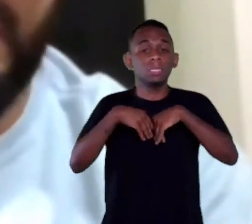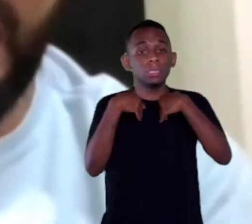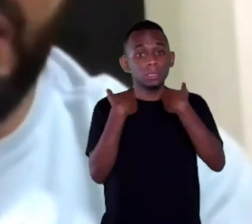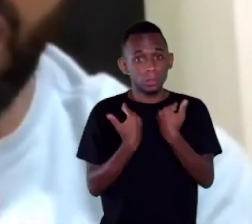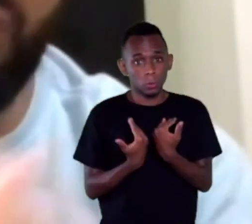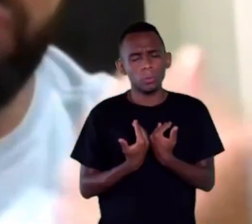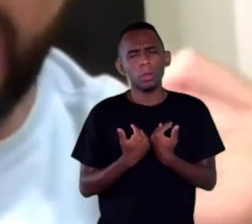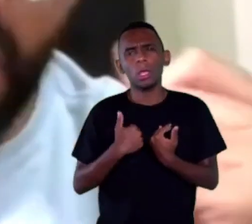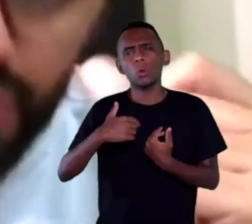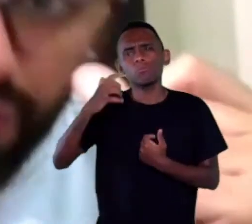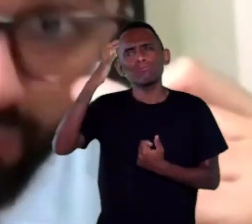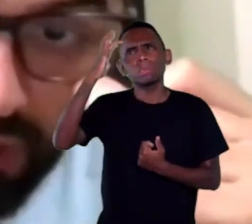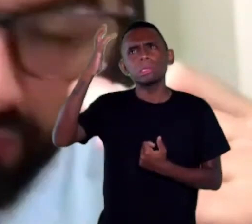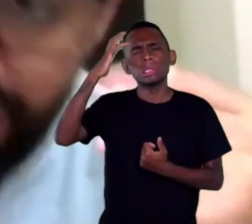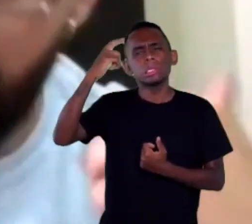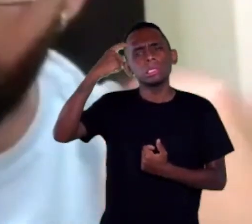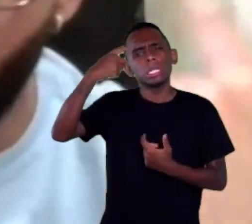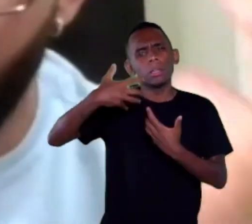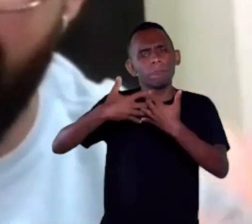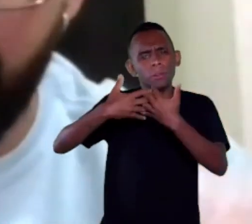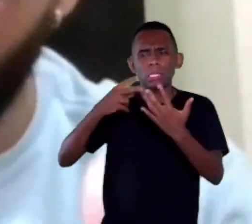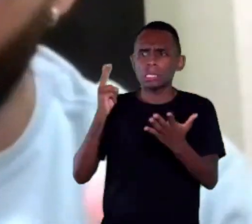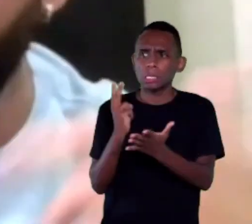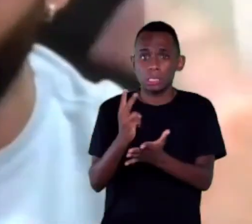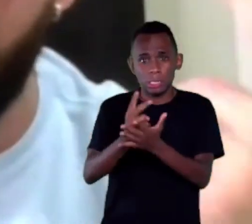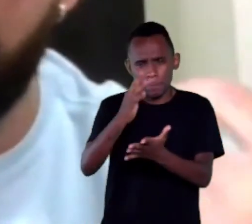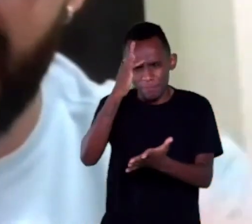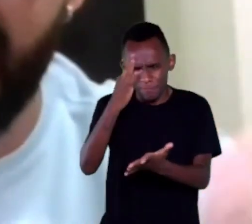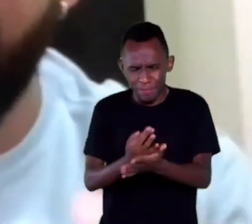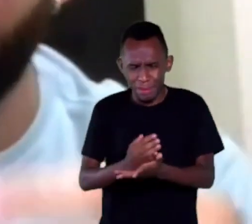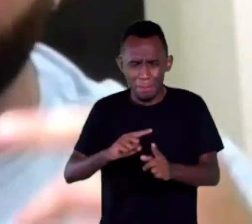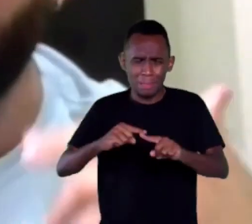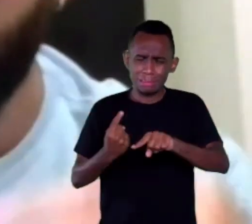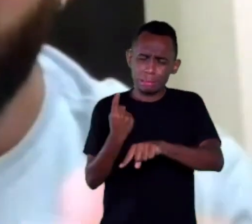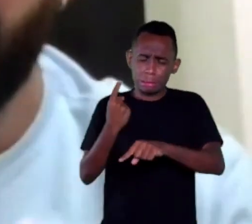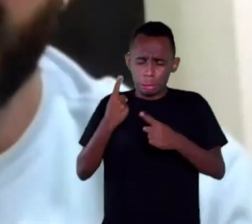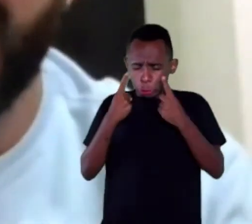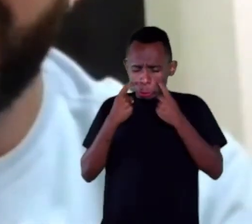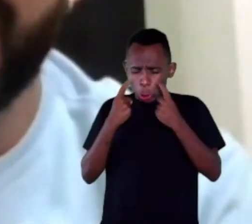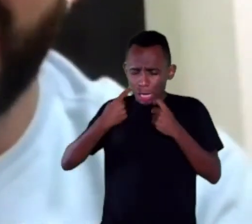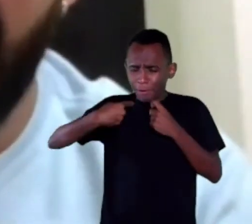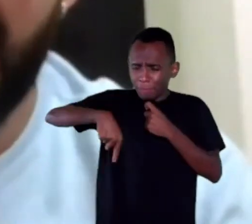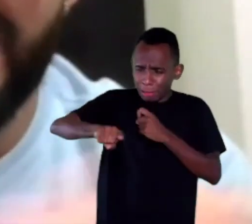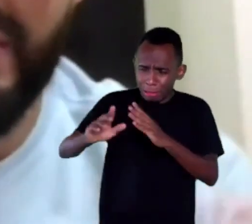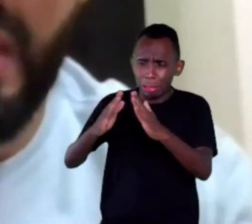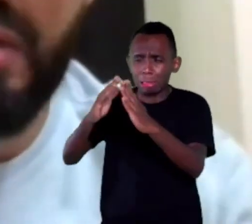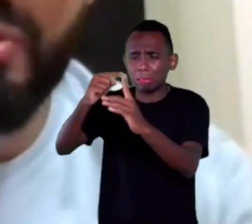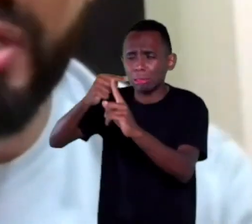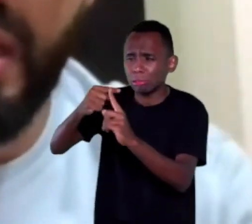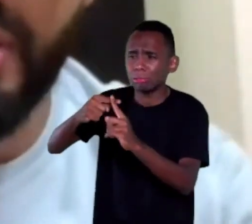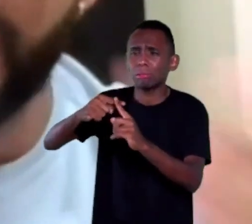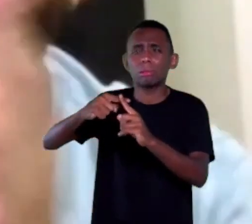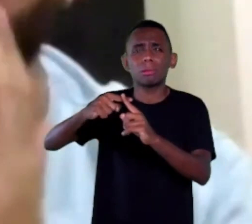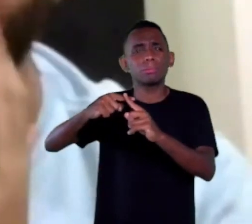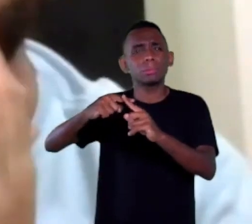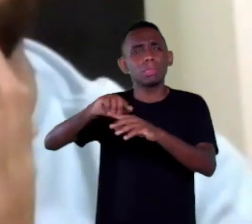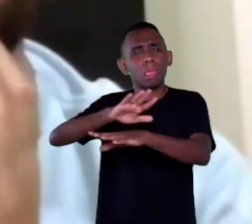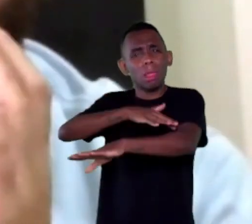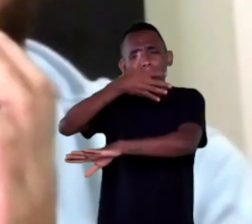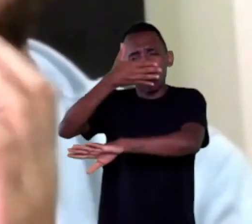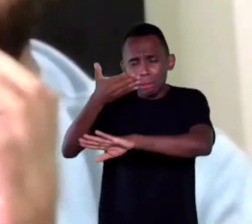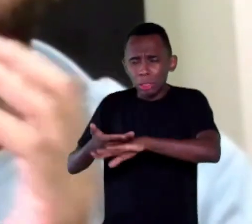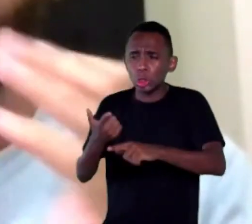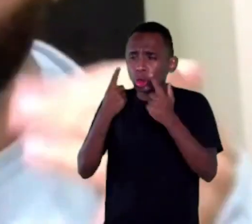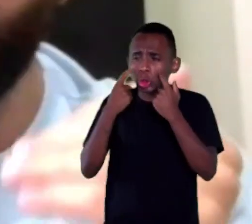eu sempre tive muita fé, chorava muito, ia para a igreja, passava tardes dentro de igreja